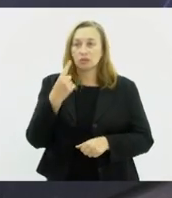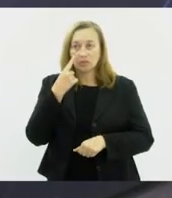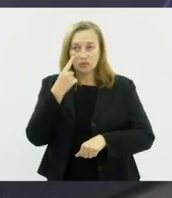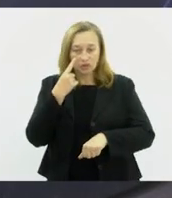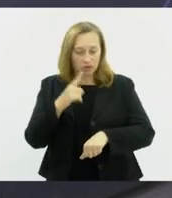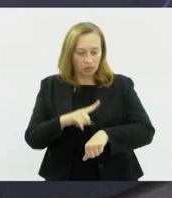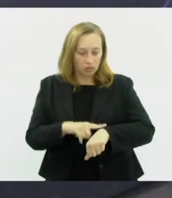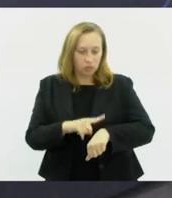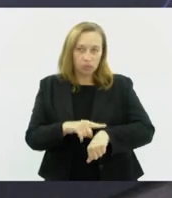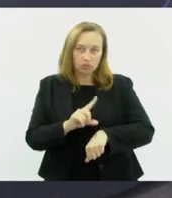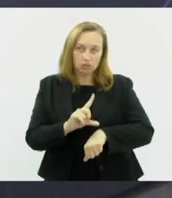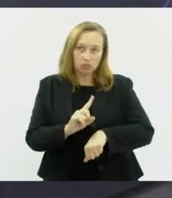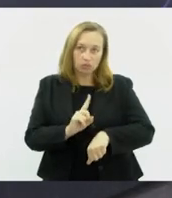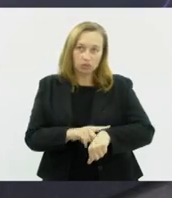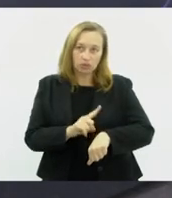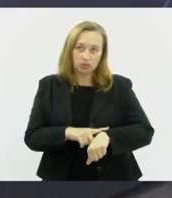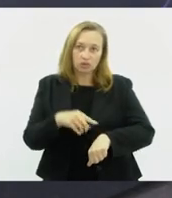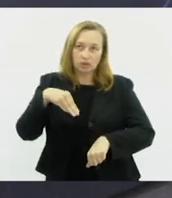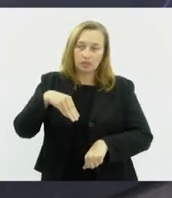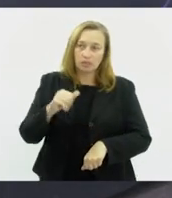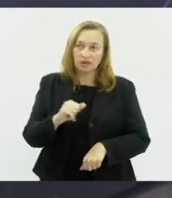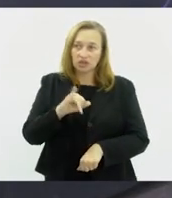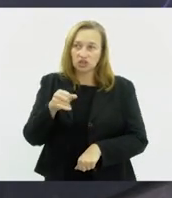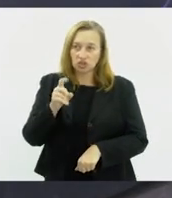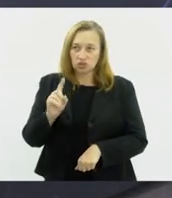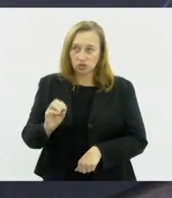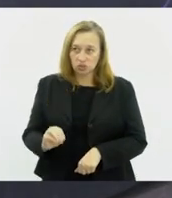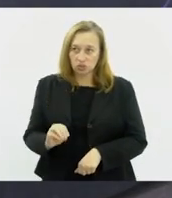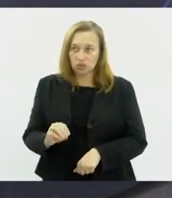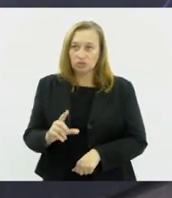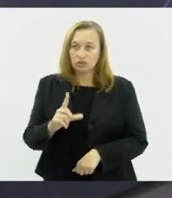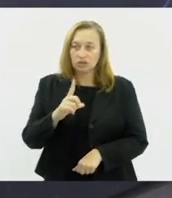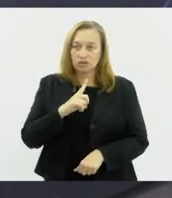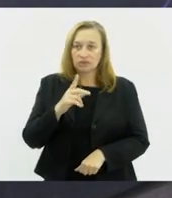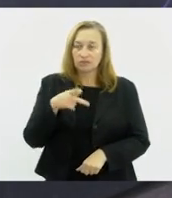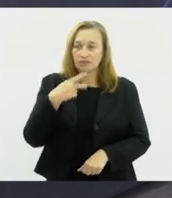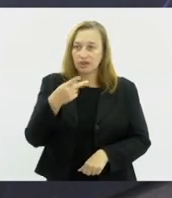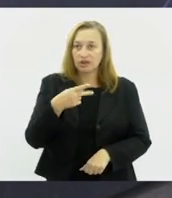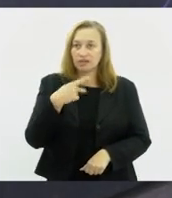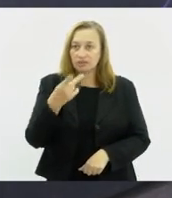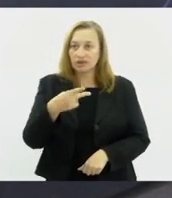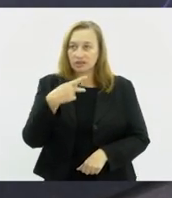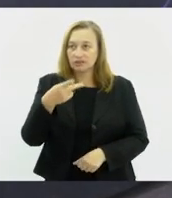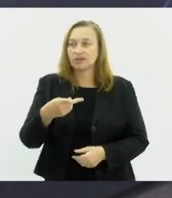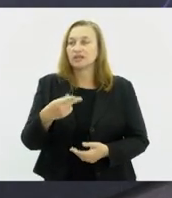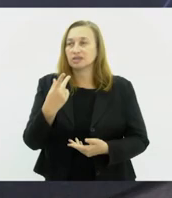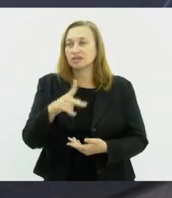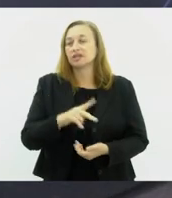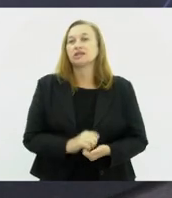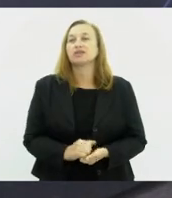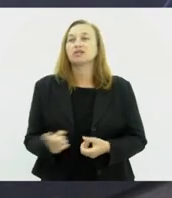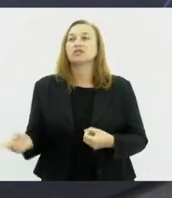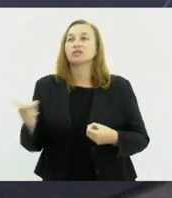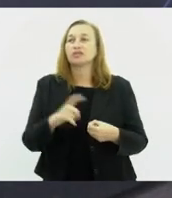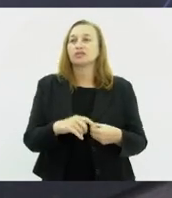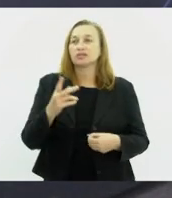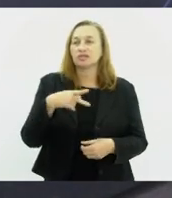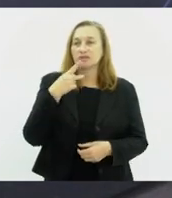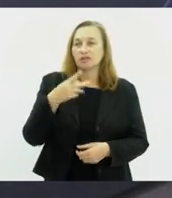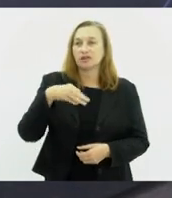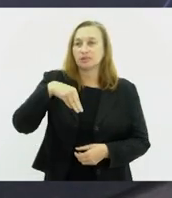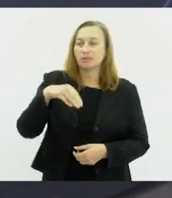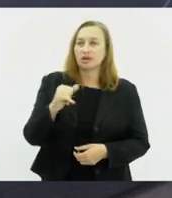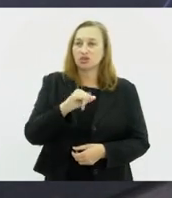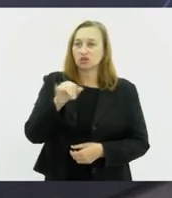aqui o tempo do do Major maelo que houve a parte do a parte do a parte então volta a palavra pro